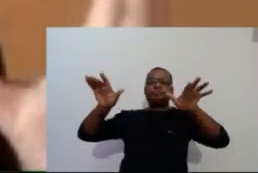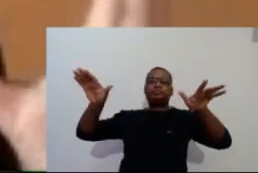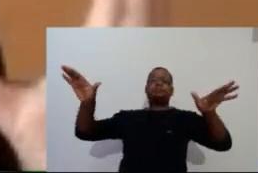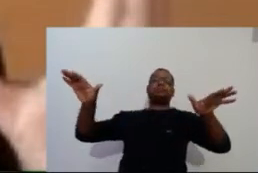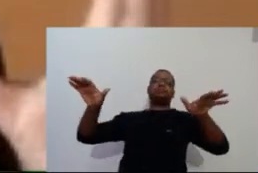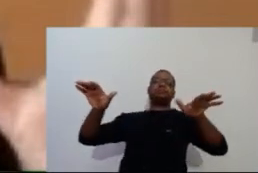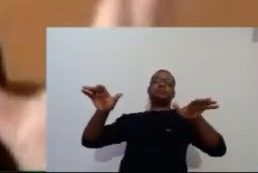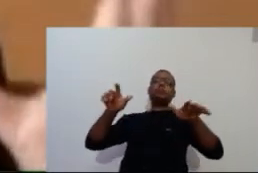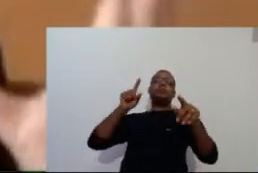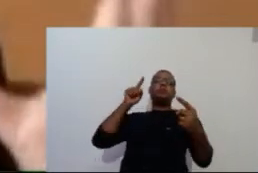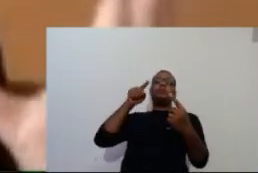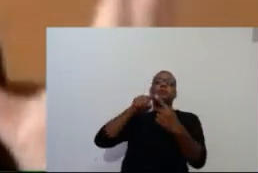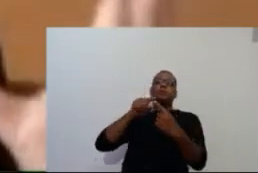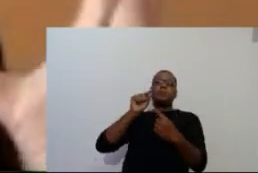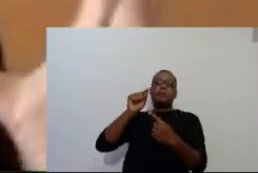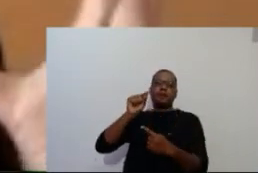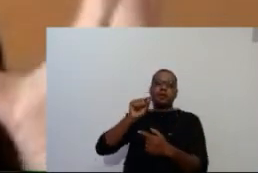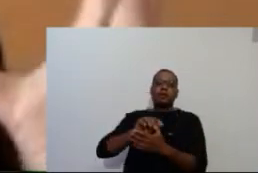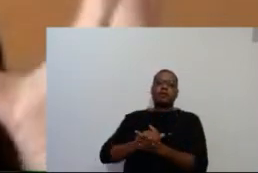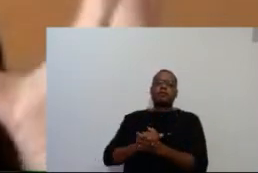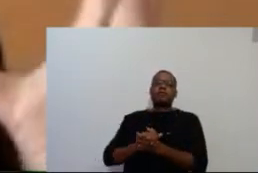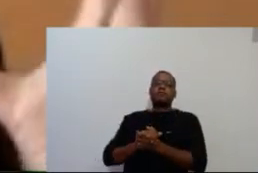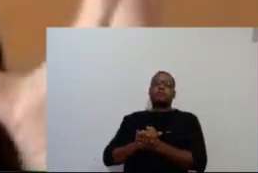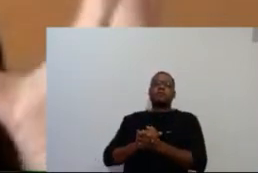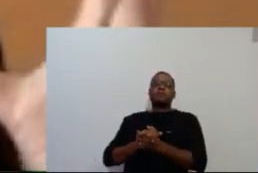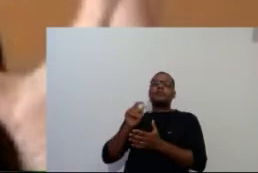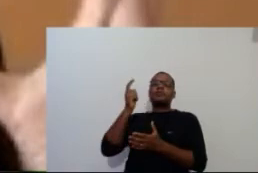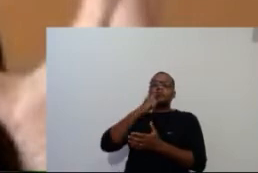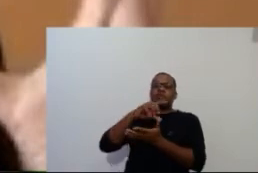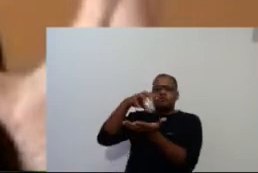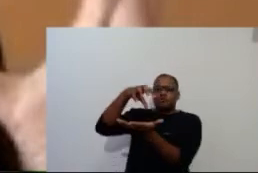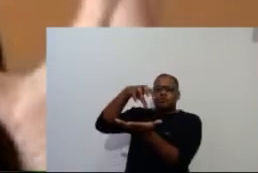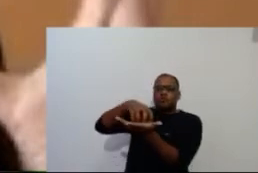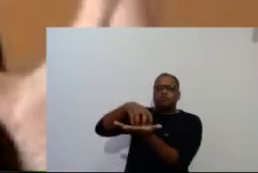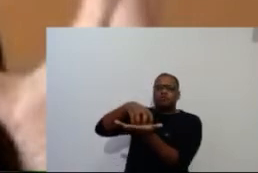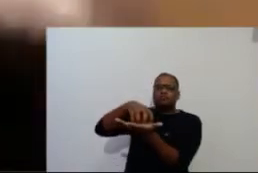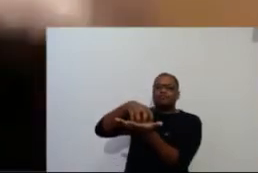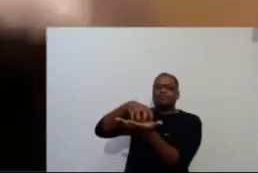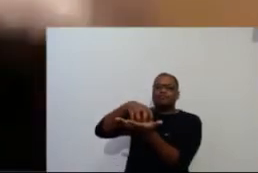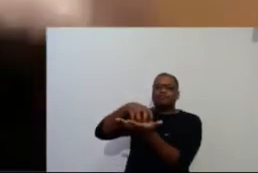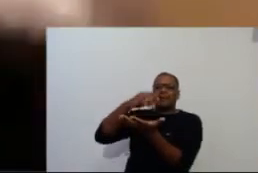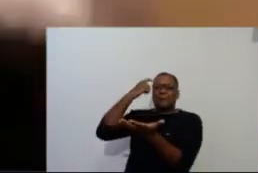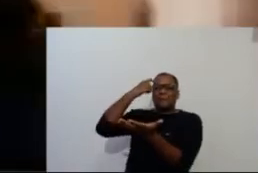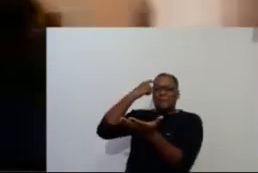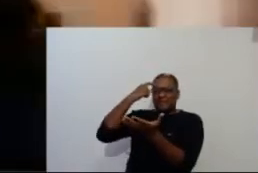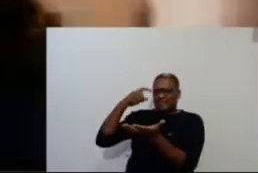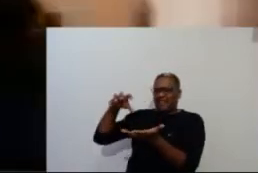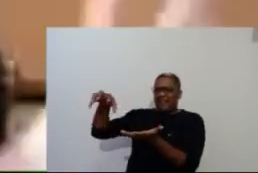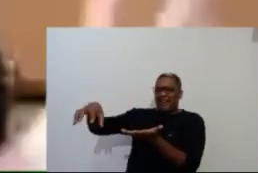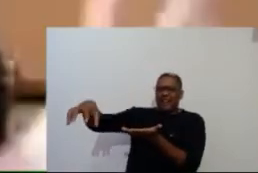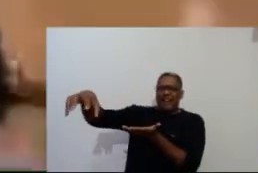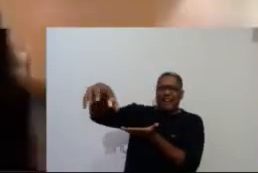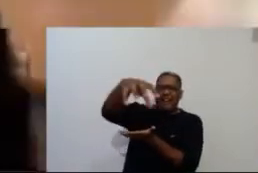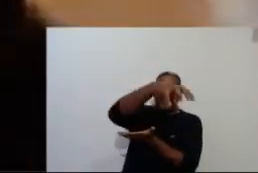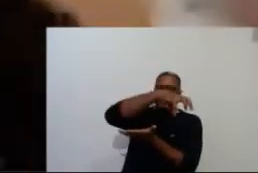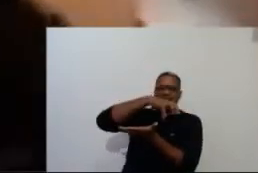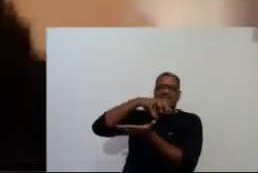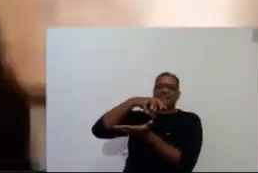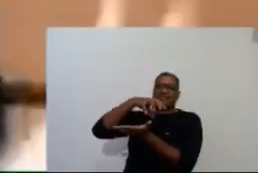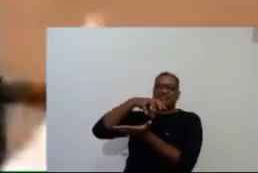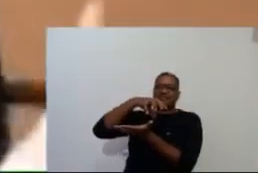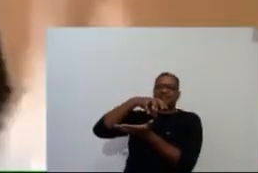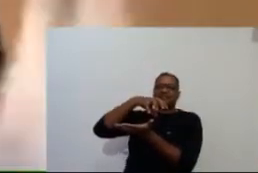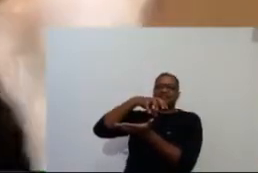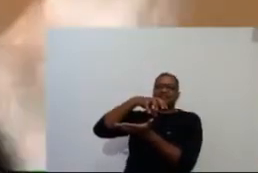um único organismo, né? O SENAC como um único organismo e não como 27 organismos. São 27